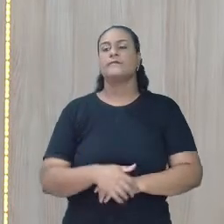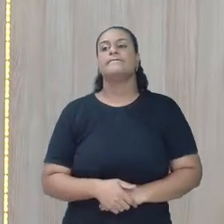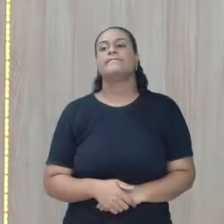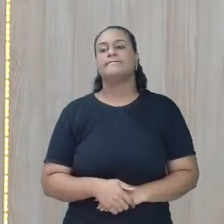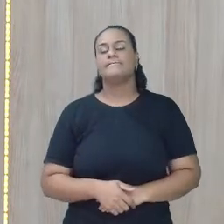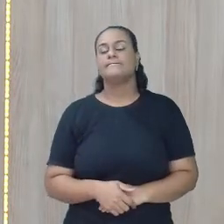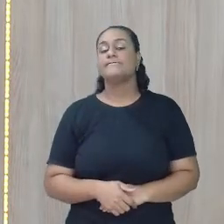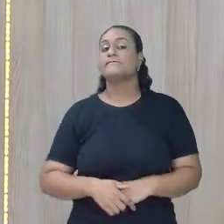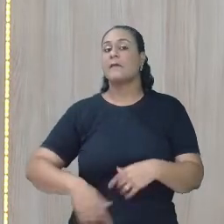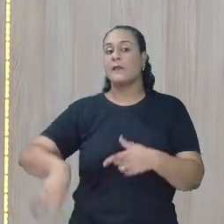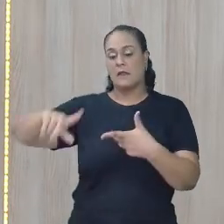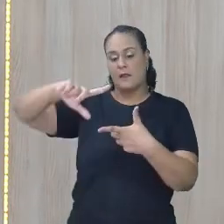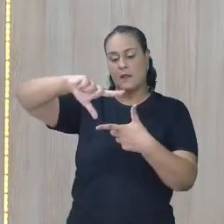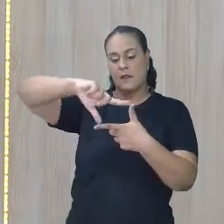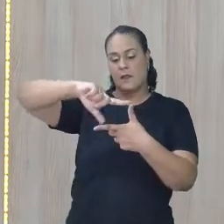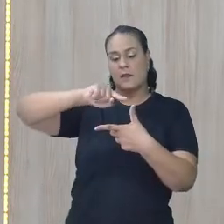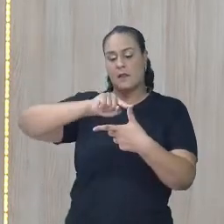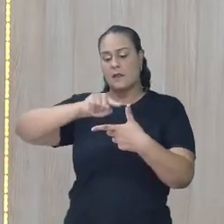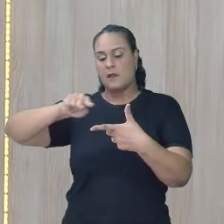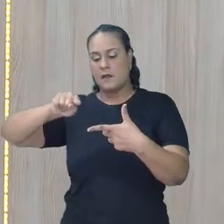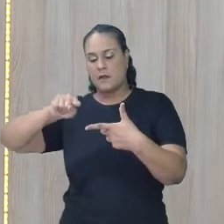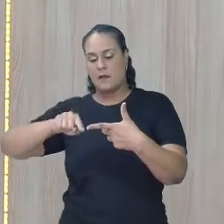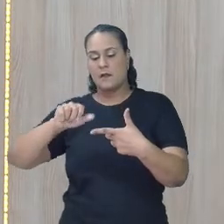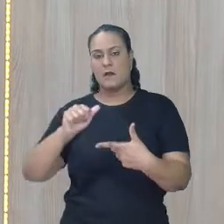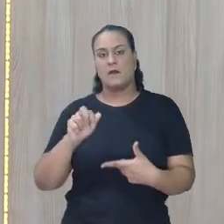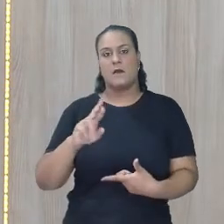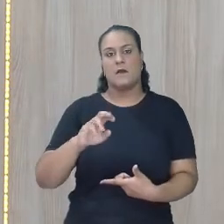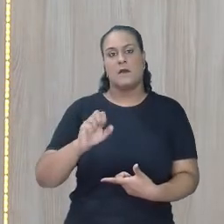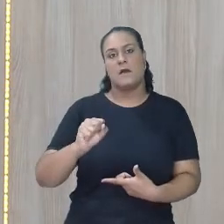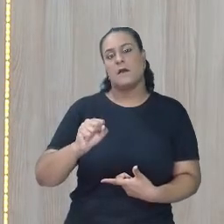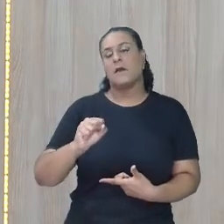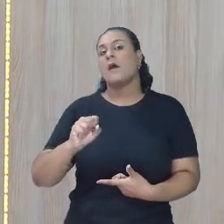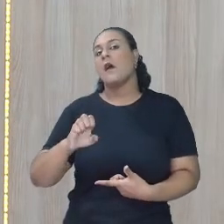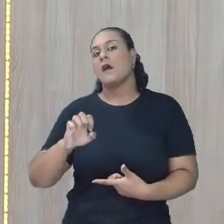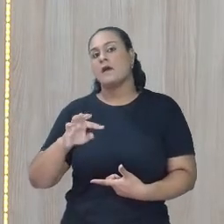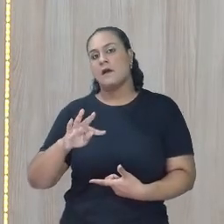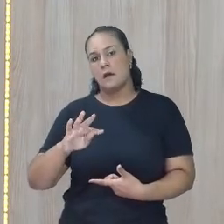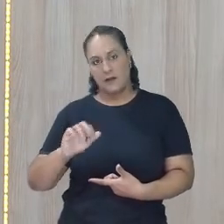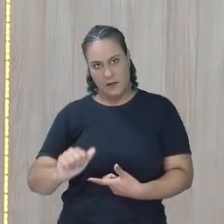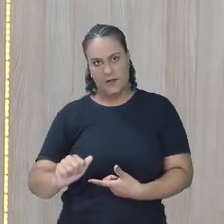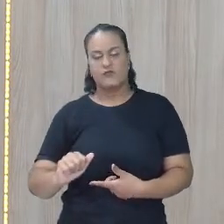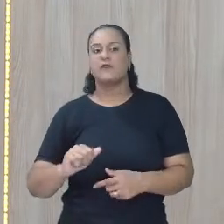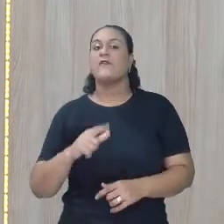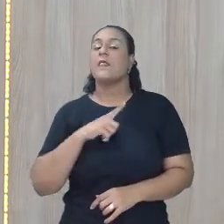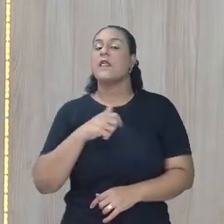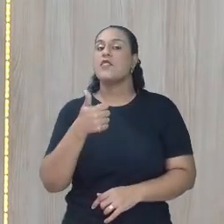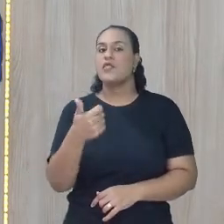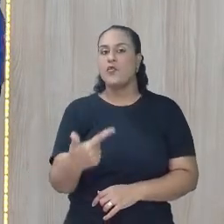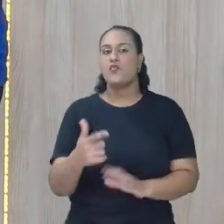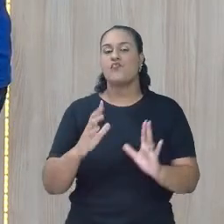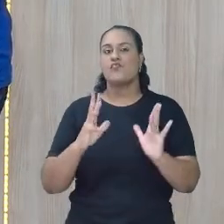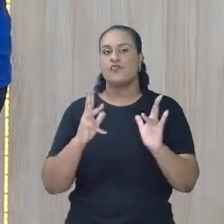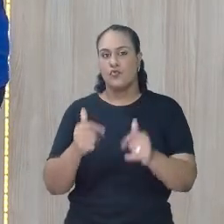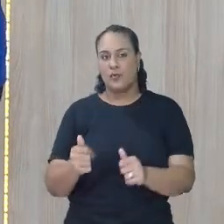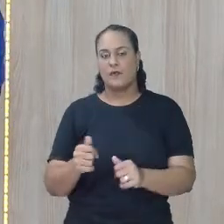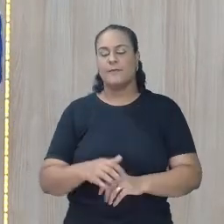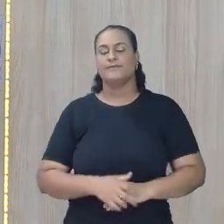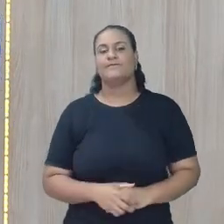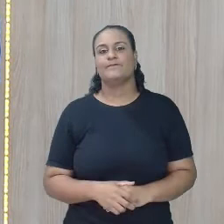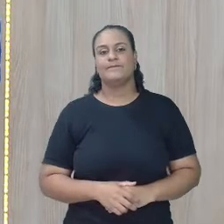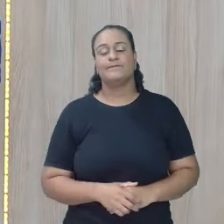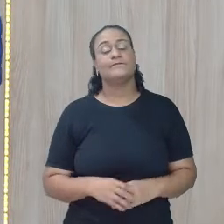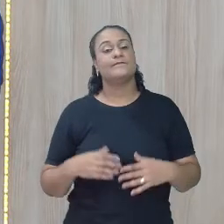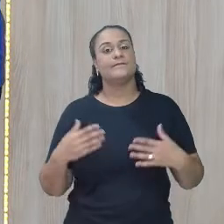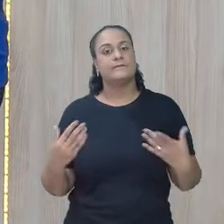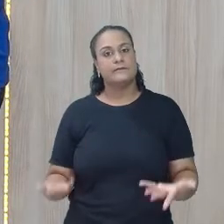esses tracinhos são as arestas. E aí, a gente vai ter 12 arestas no total em relação ao bloco retangular.